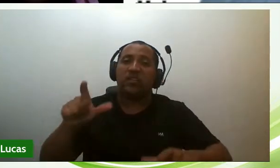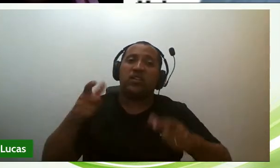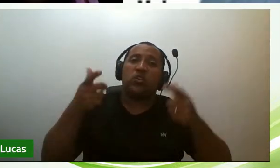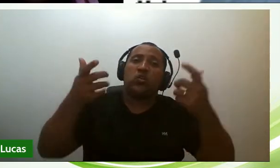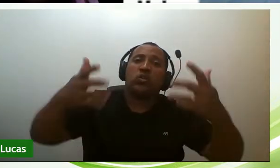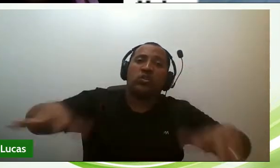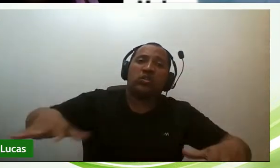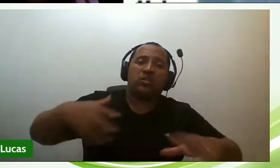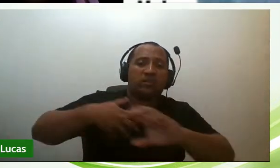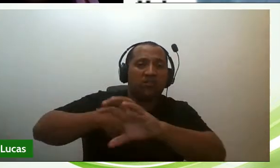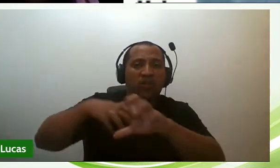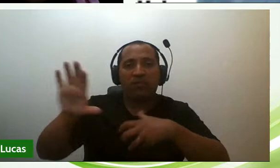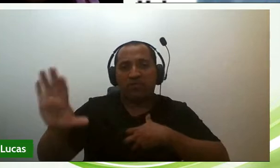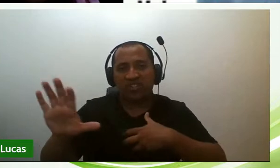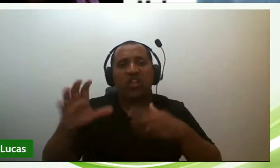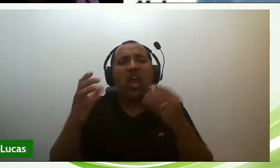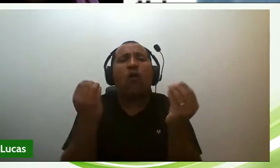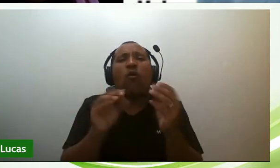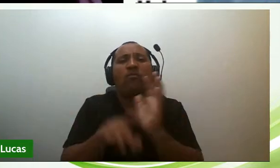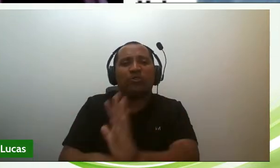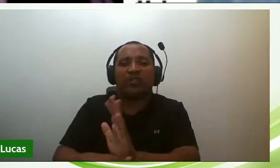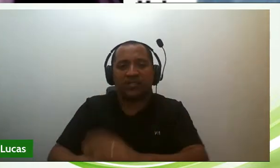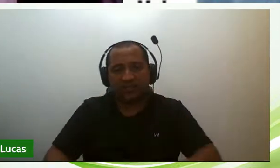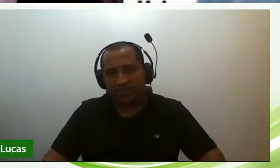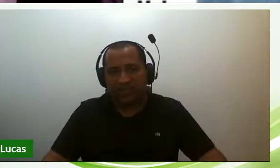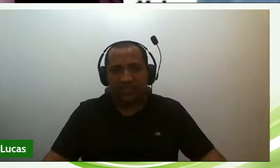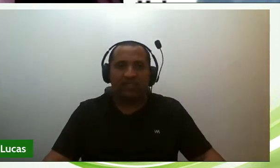exercitar a empatia?